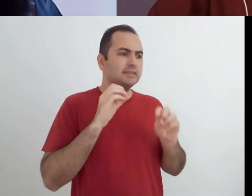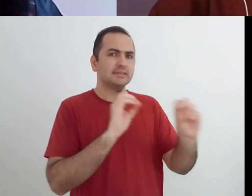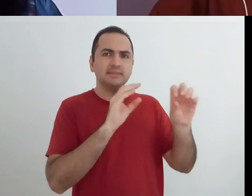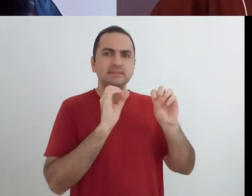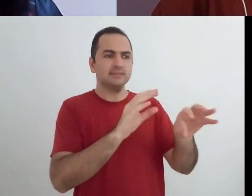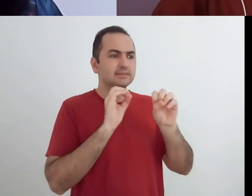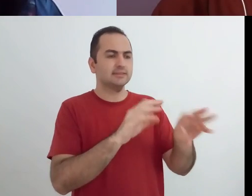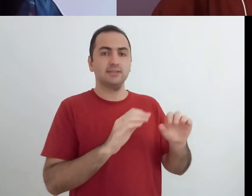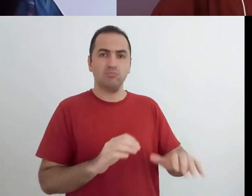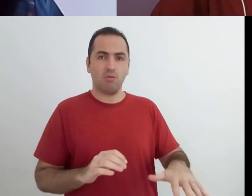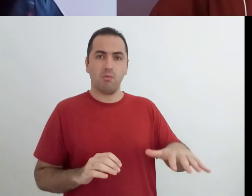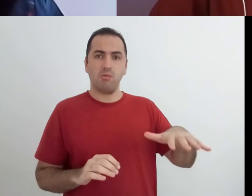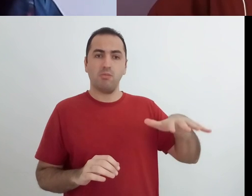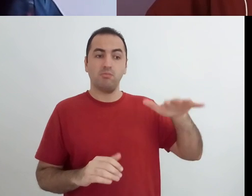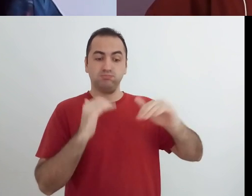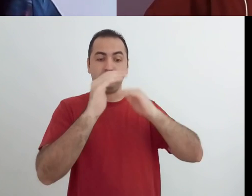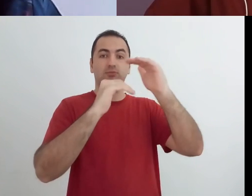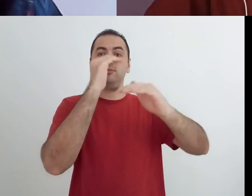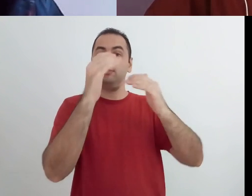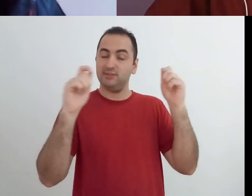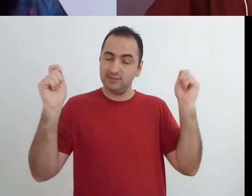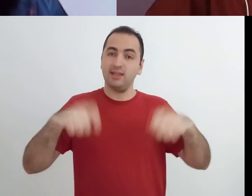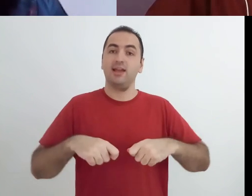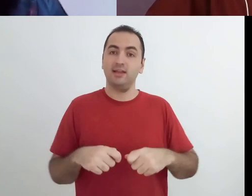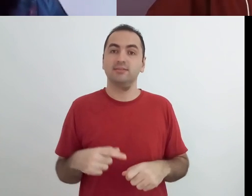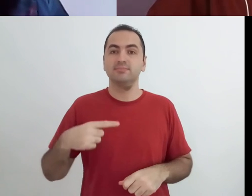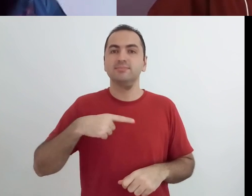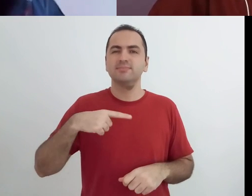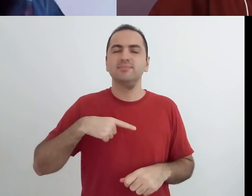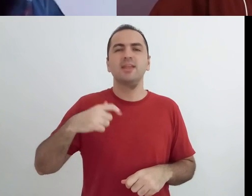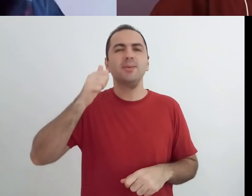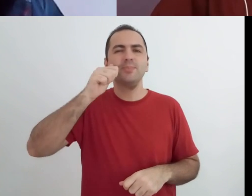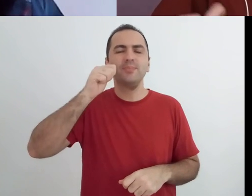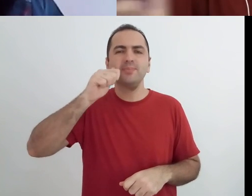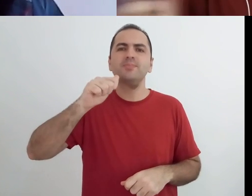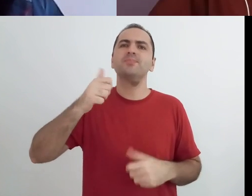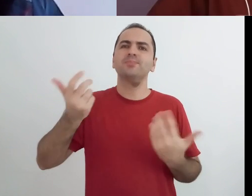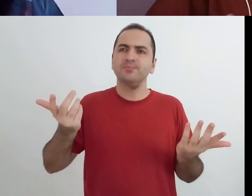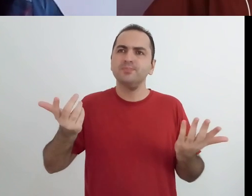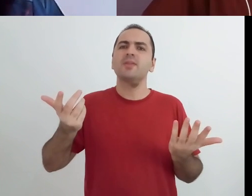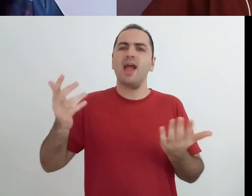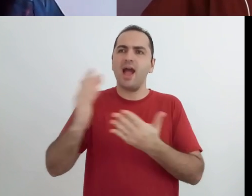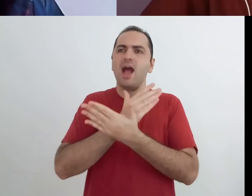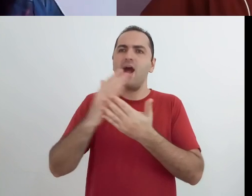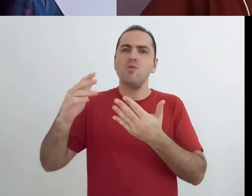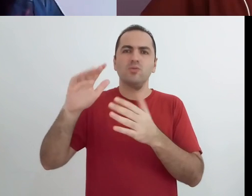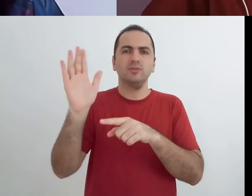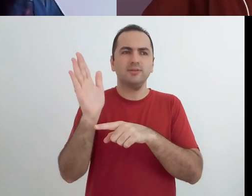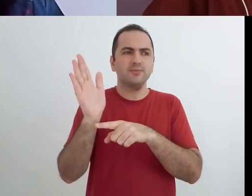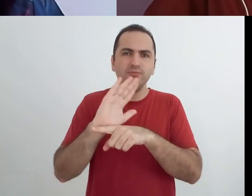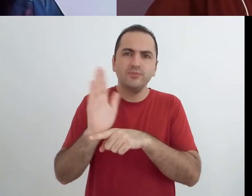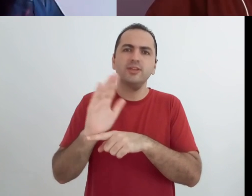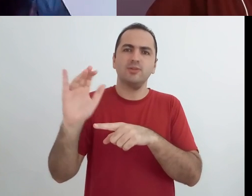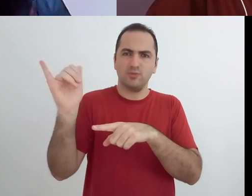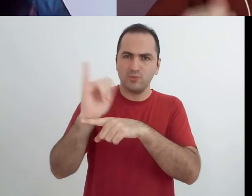né? A gente vê até alguns exemplos aí na internet, né? Tem algumas crianças que são filhas de surdos, né? A gente vê